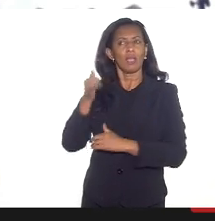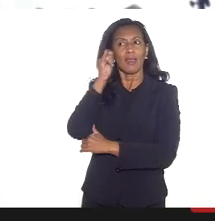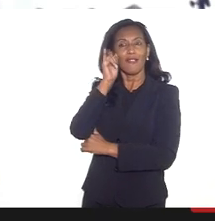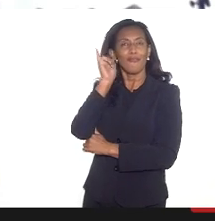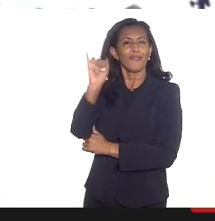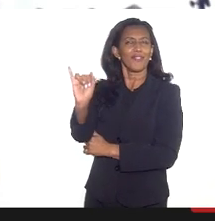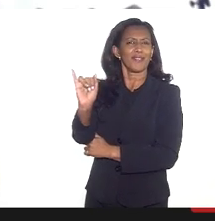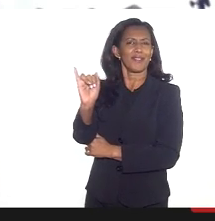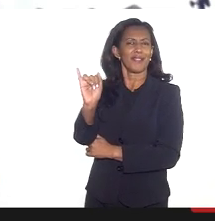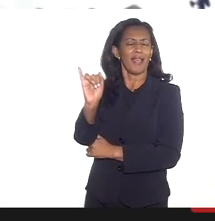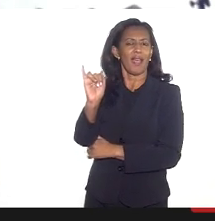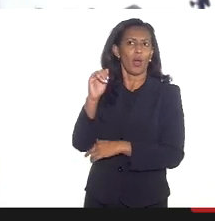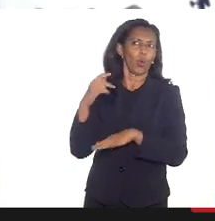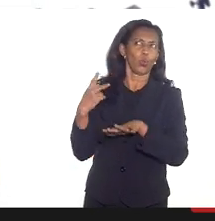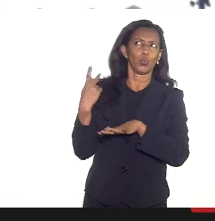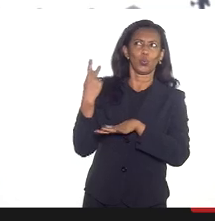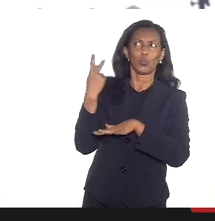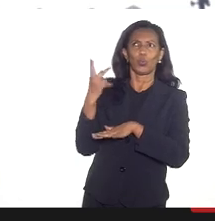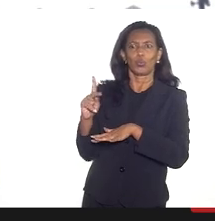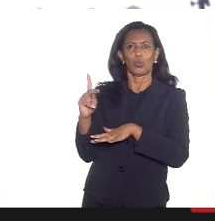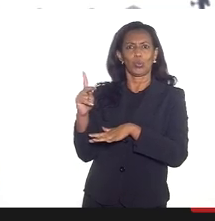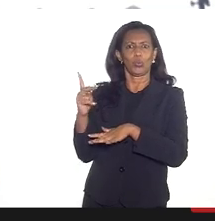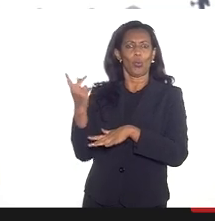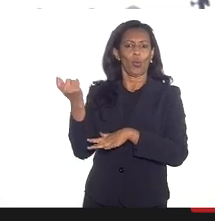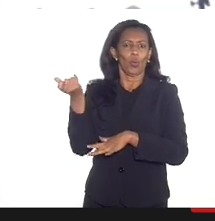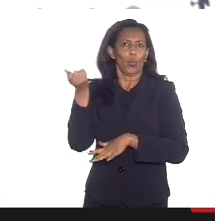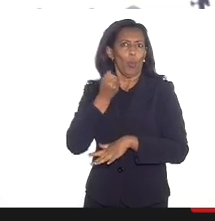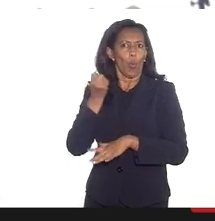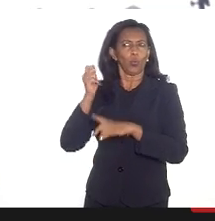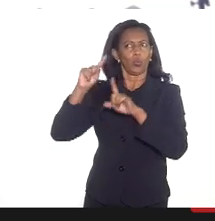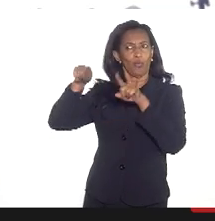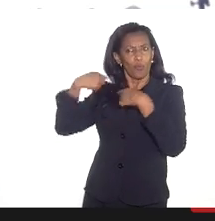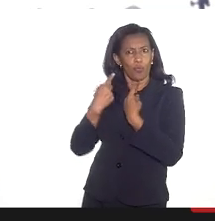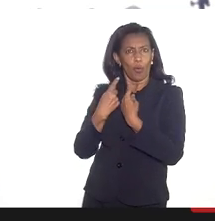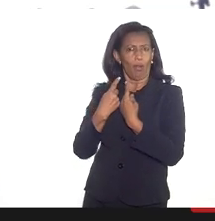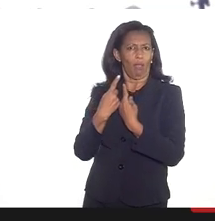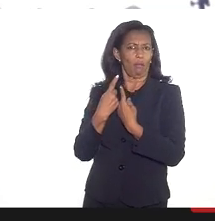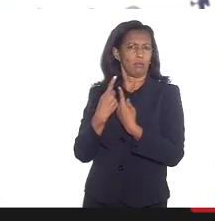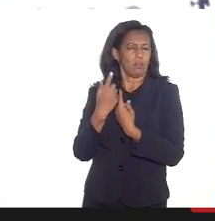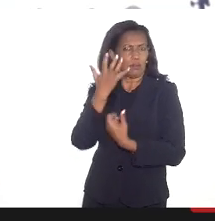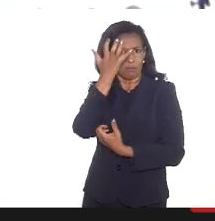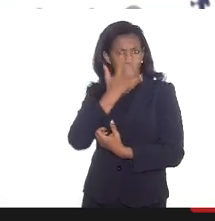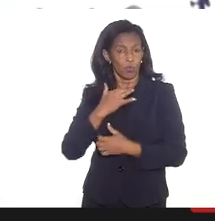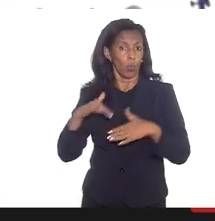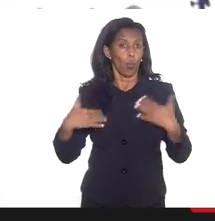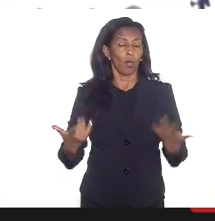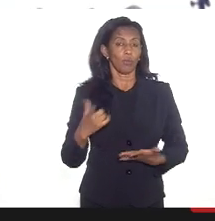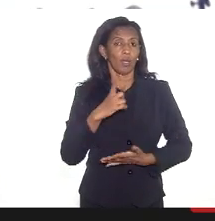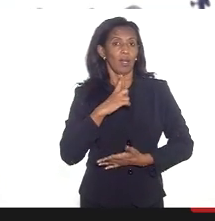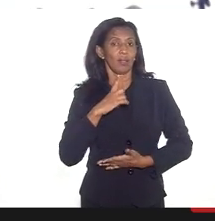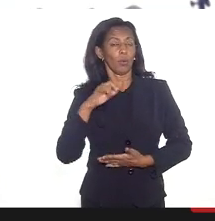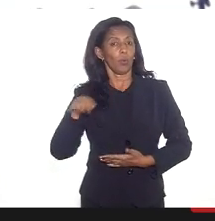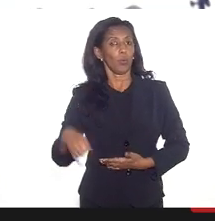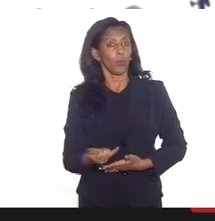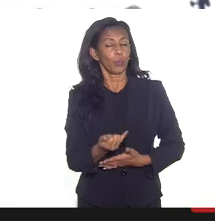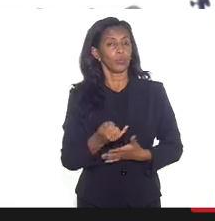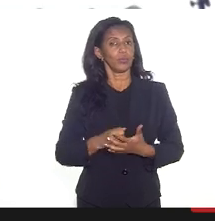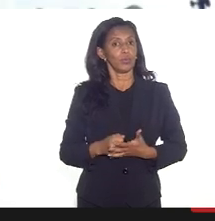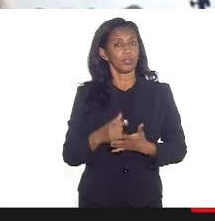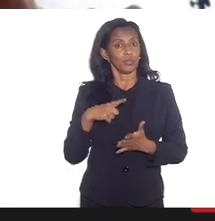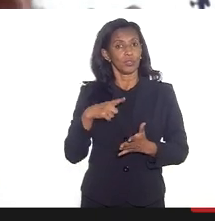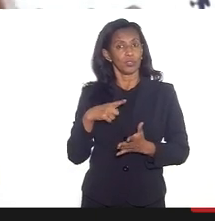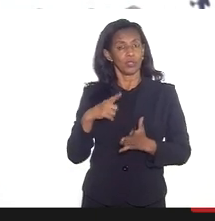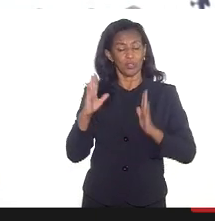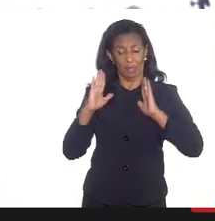evitar o seu homicídio, a sua lesão corporal grave, quando ela terá a possibilidade de